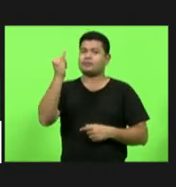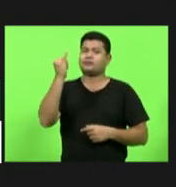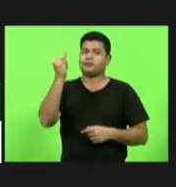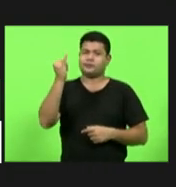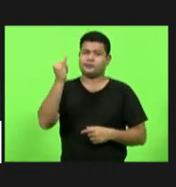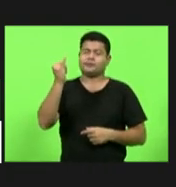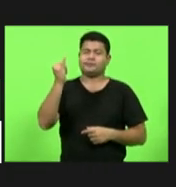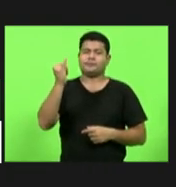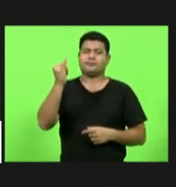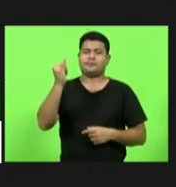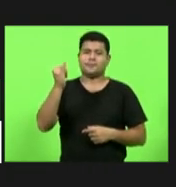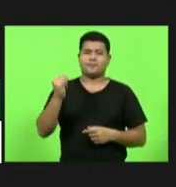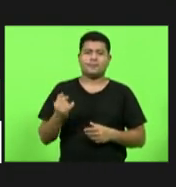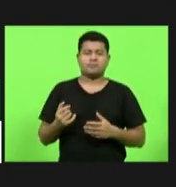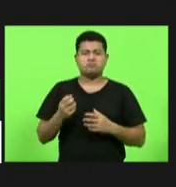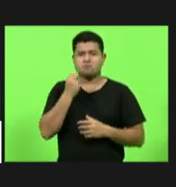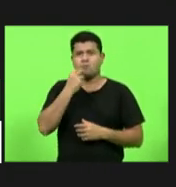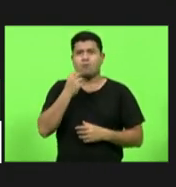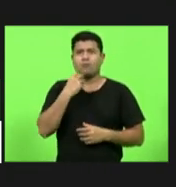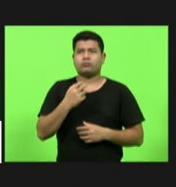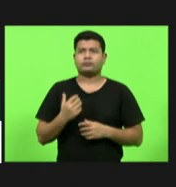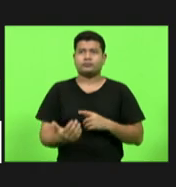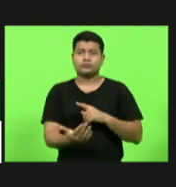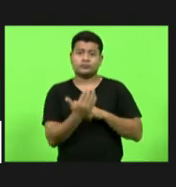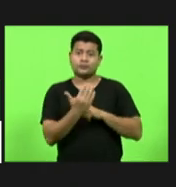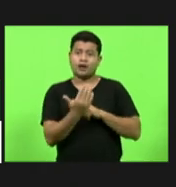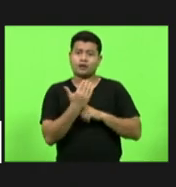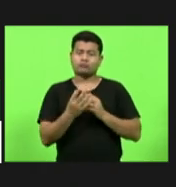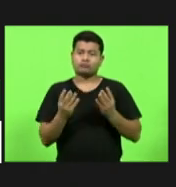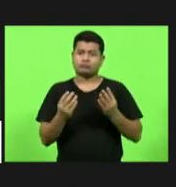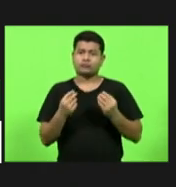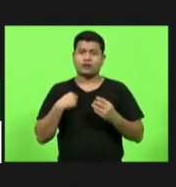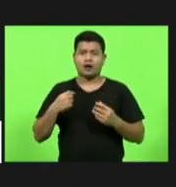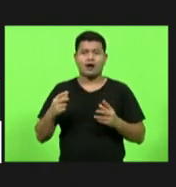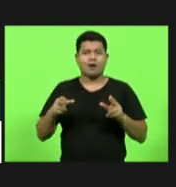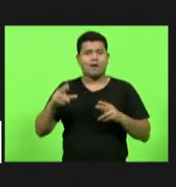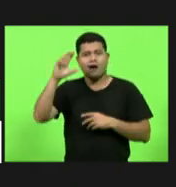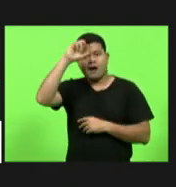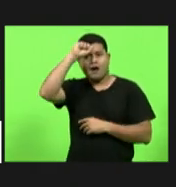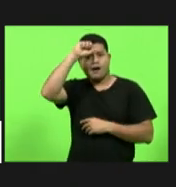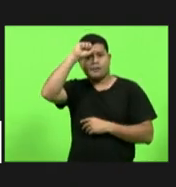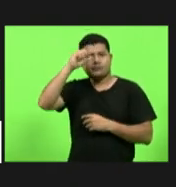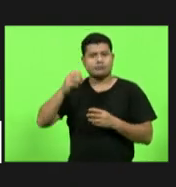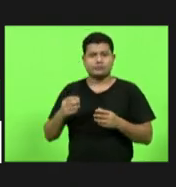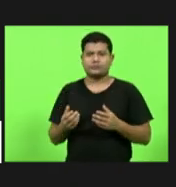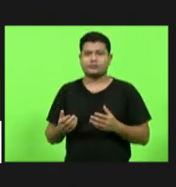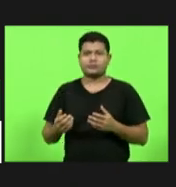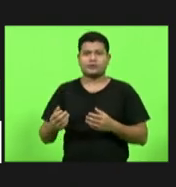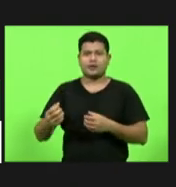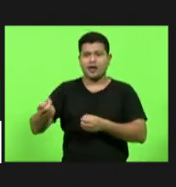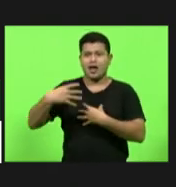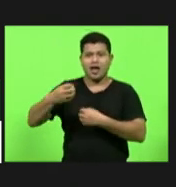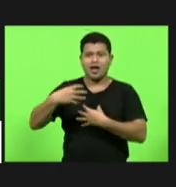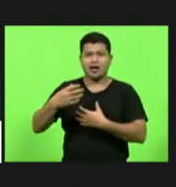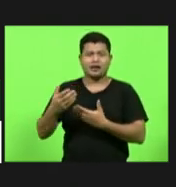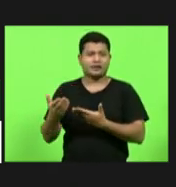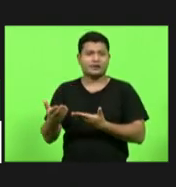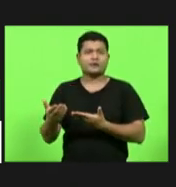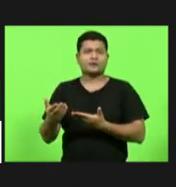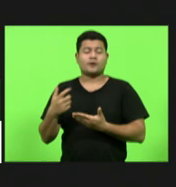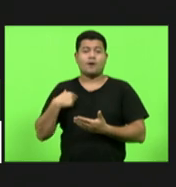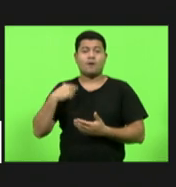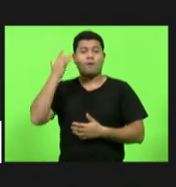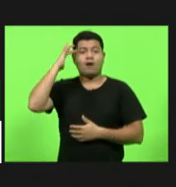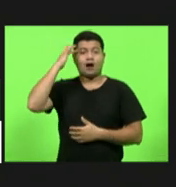importante, muito produtivo, e foi uma aula hoje, sem dúvida nenhuma, e eu acho que a partir disso